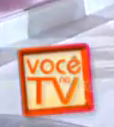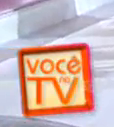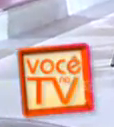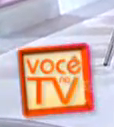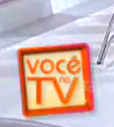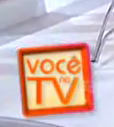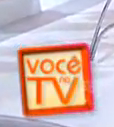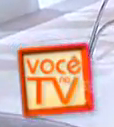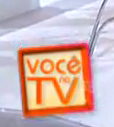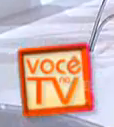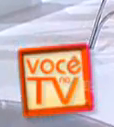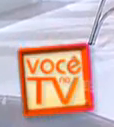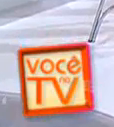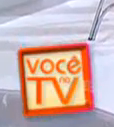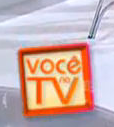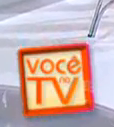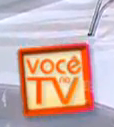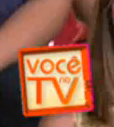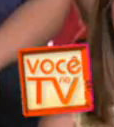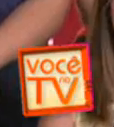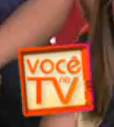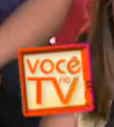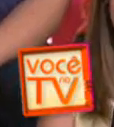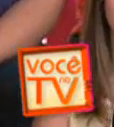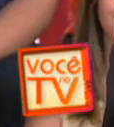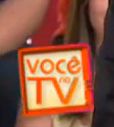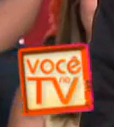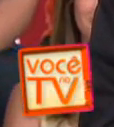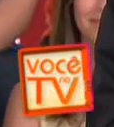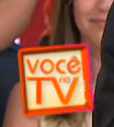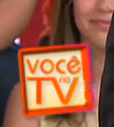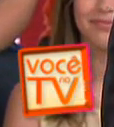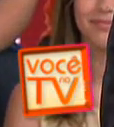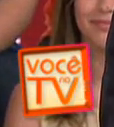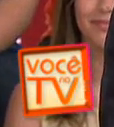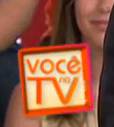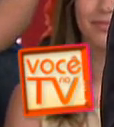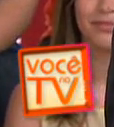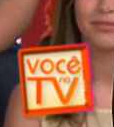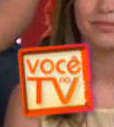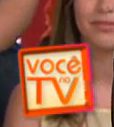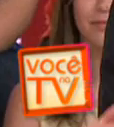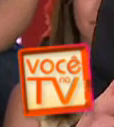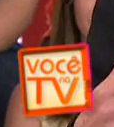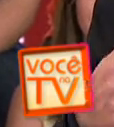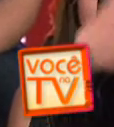que não é para todos os dias. Exatamente. É uma canção Fala que tem para uma... outro micro, não te preocupes. É muito confuso. Sim.